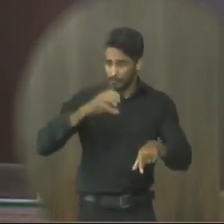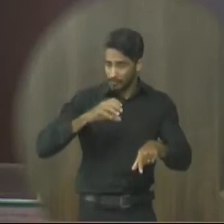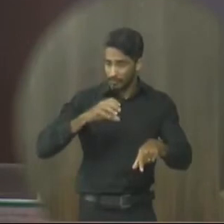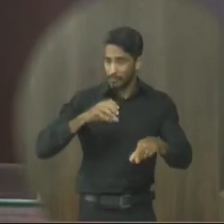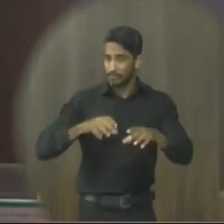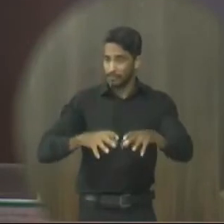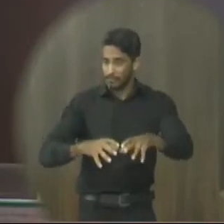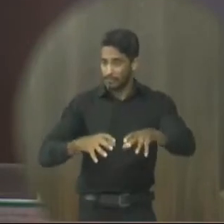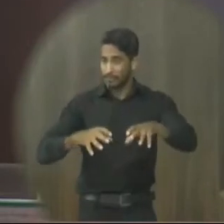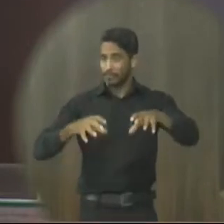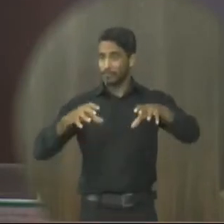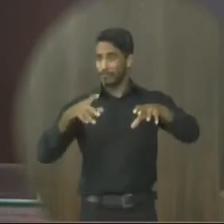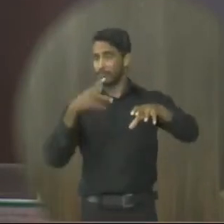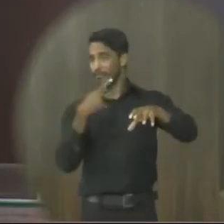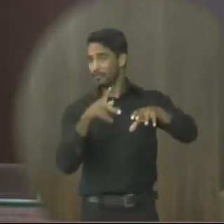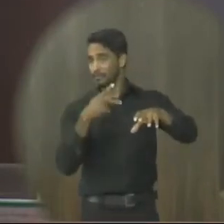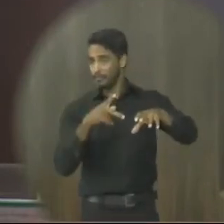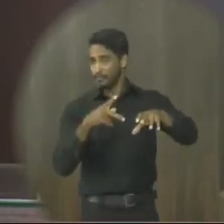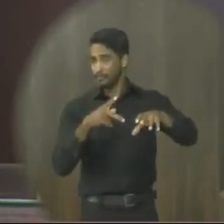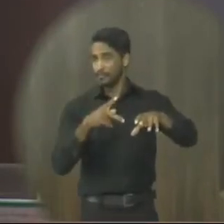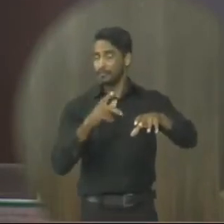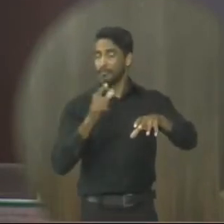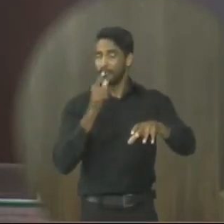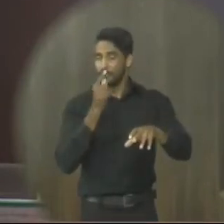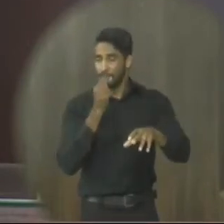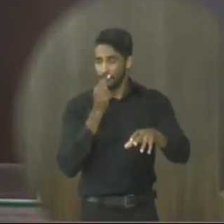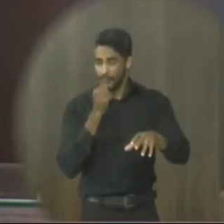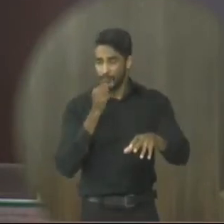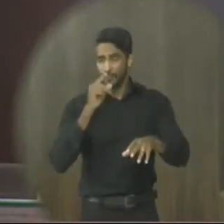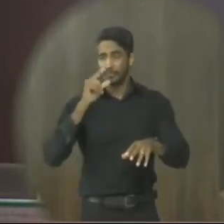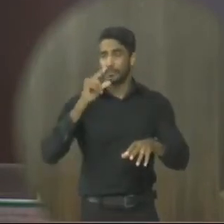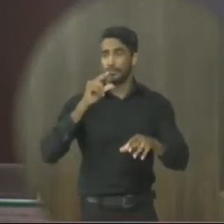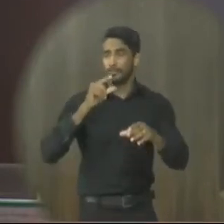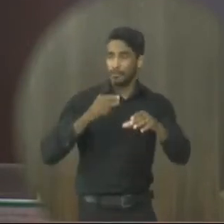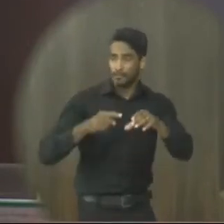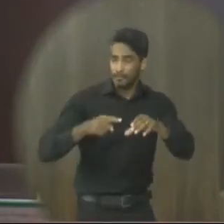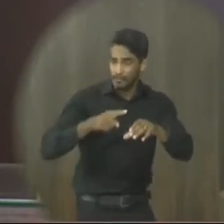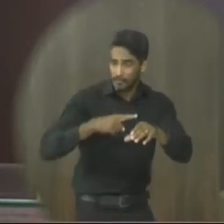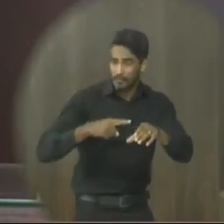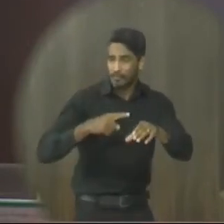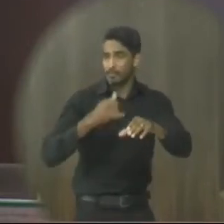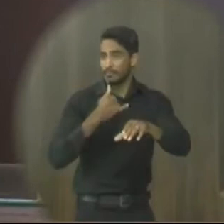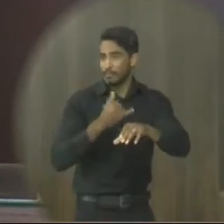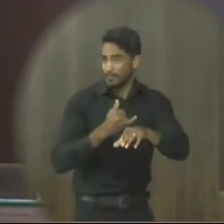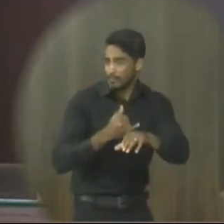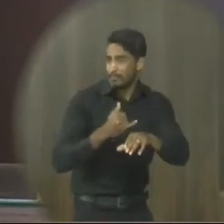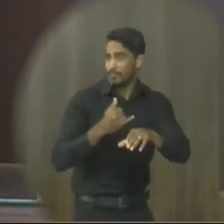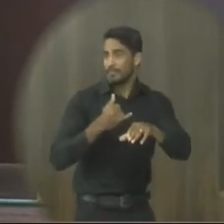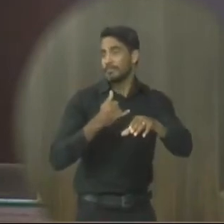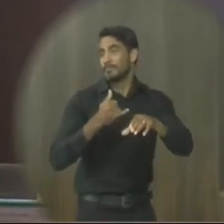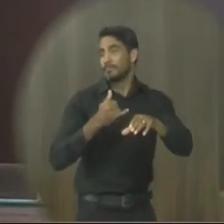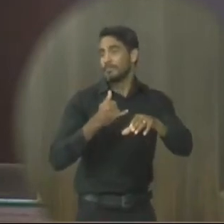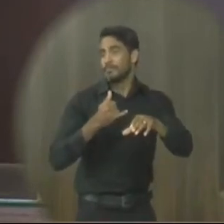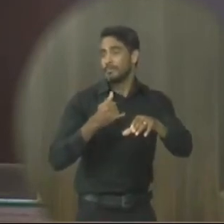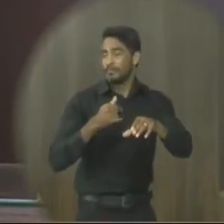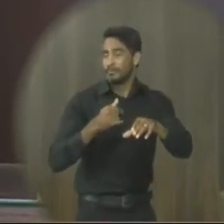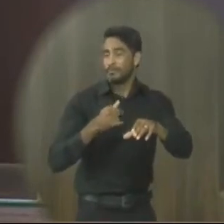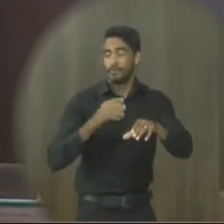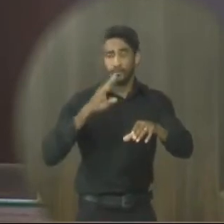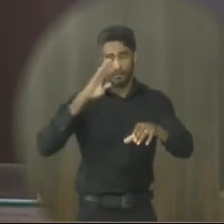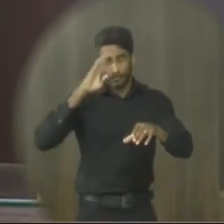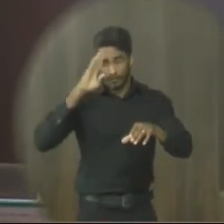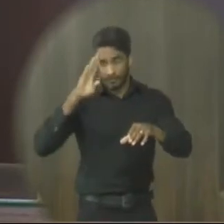acumulados nas latas, principalmente juntando água parada, favorece-se a